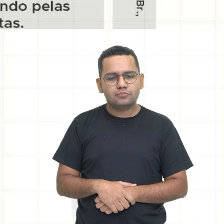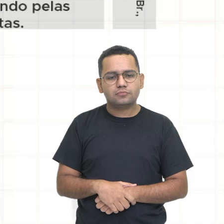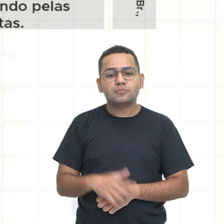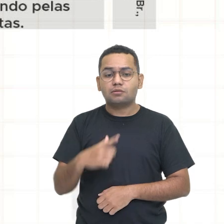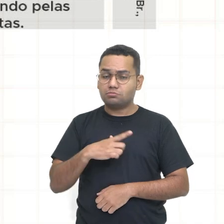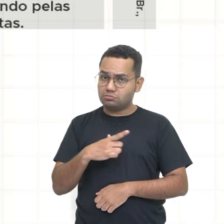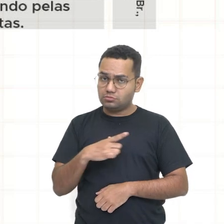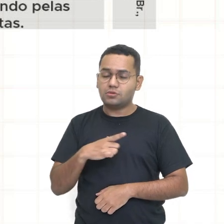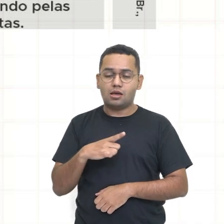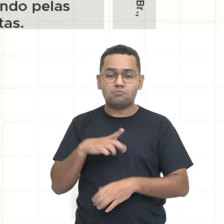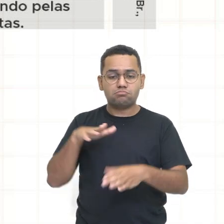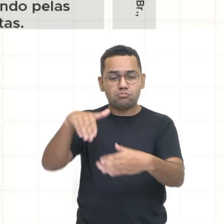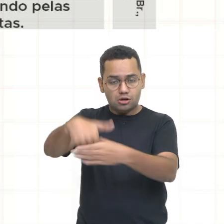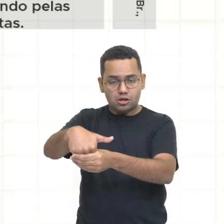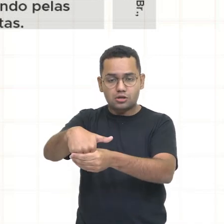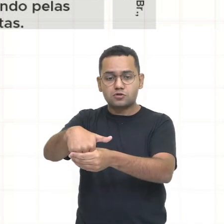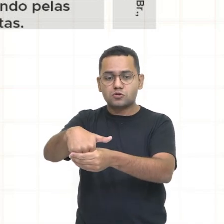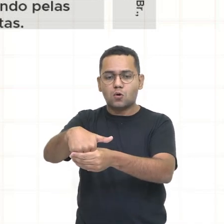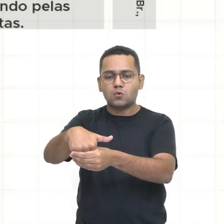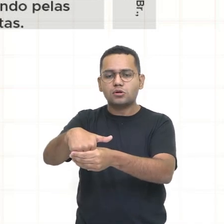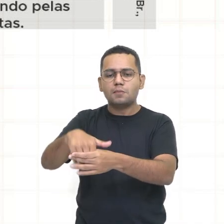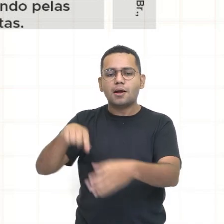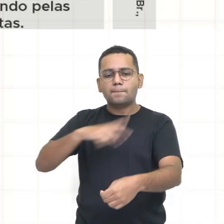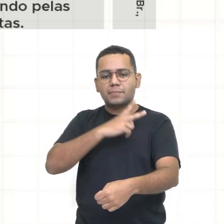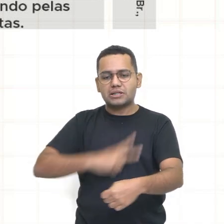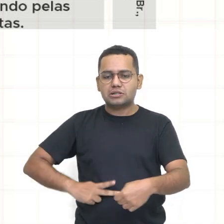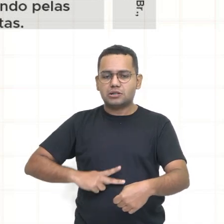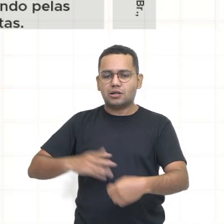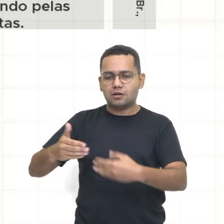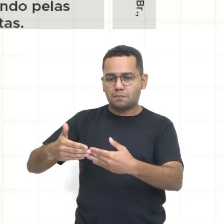de eleições diretas para presidente em